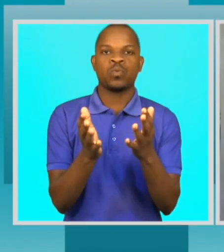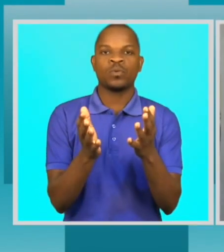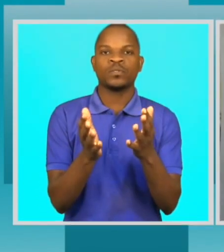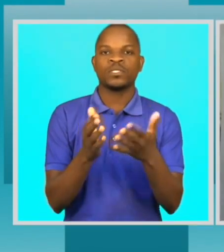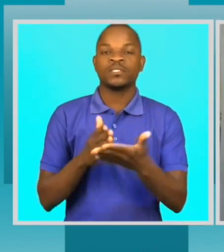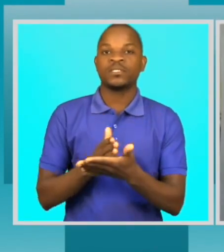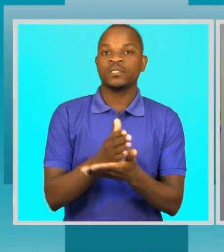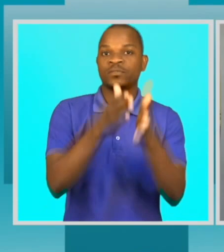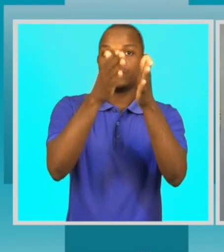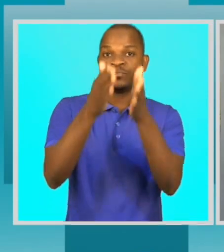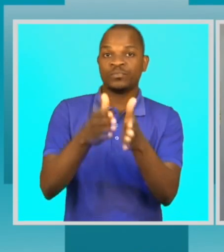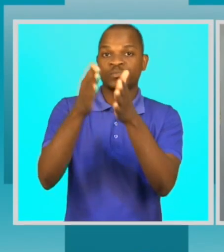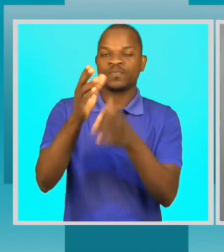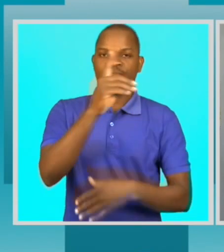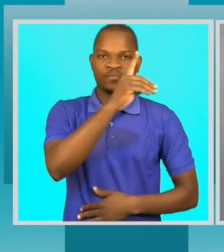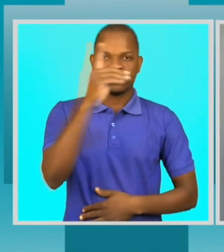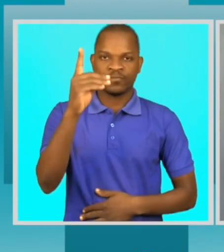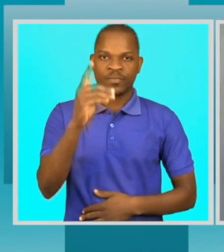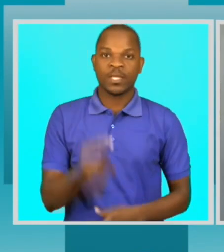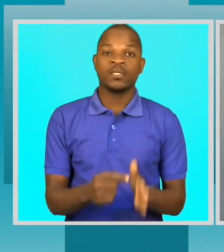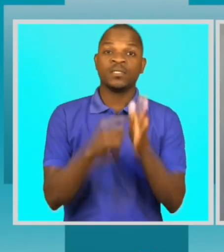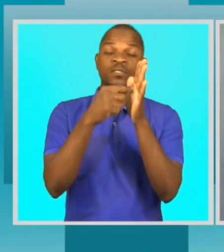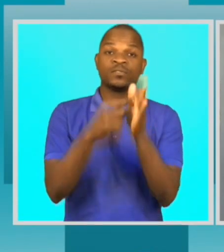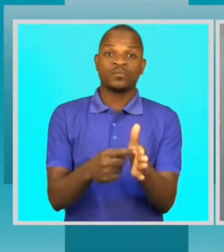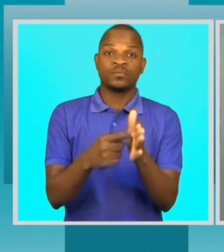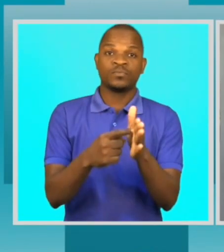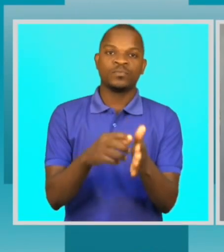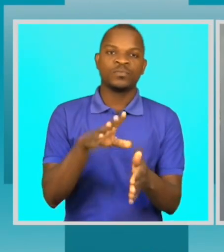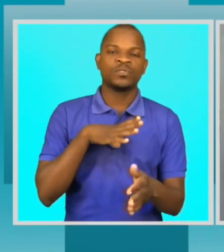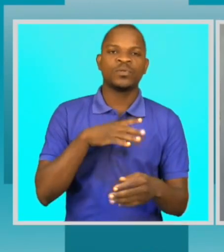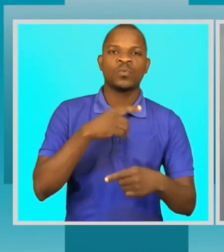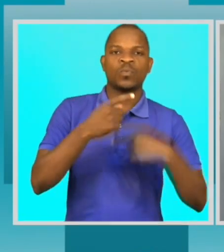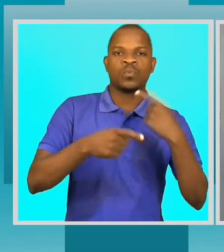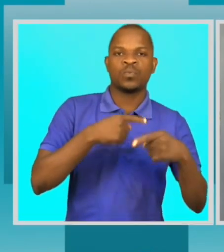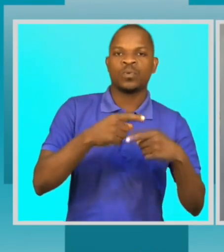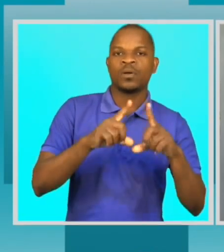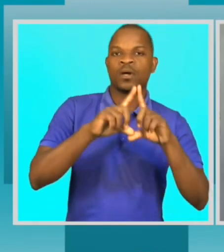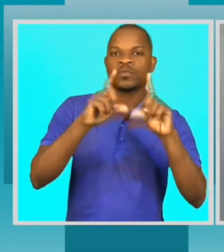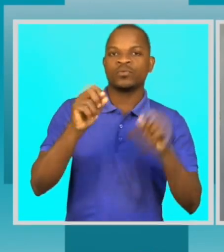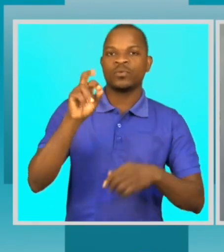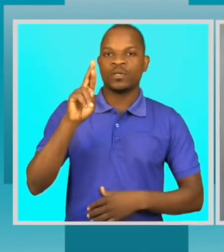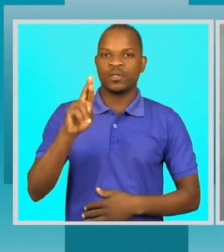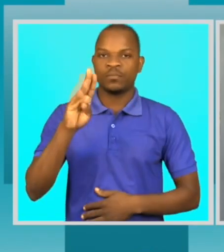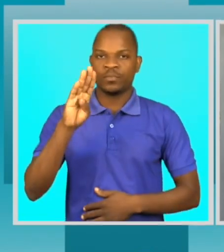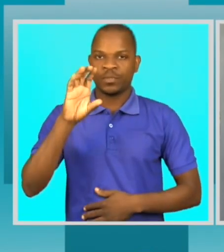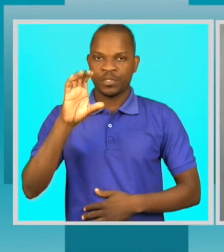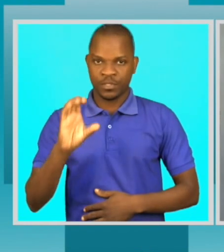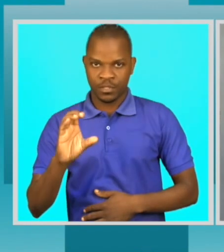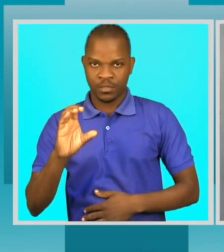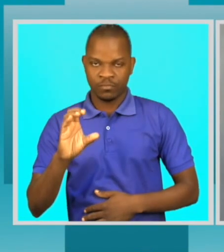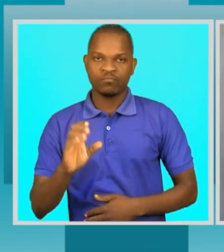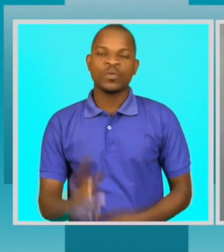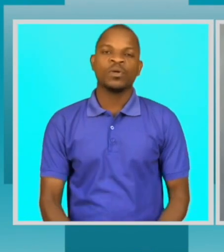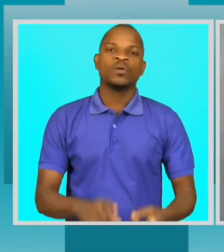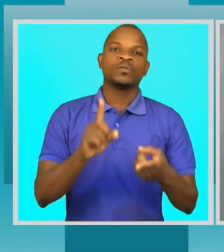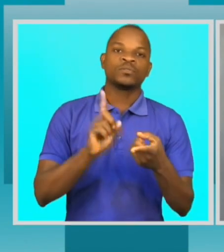deficiência. Temos, por exemplo, projetos na área de reabilitação baseada na comunidade,